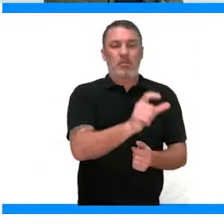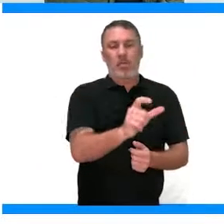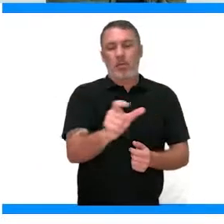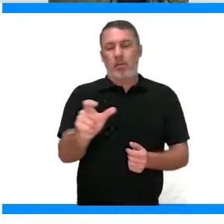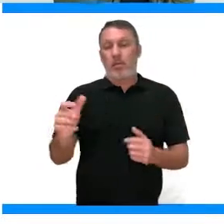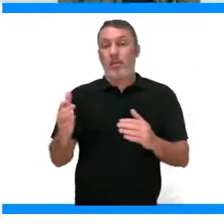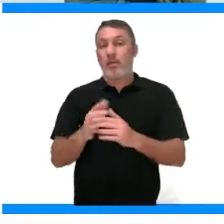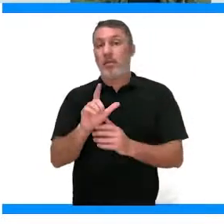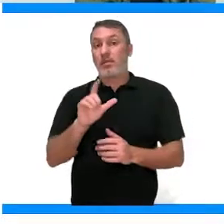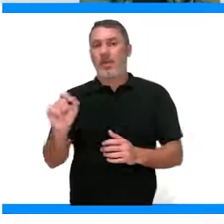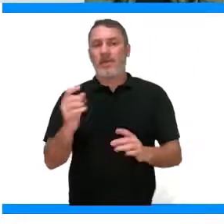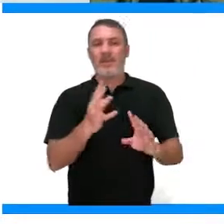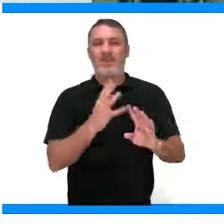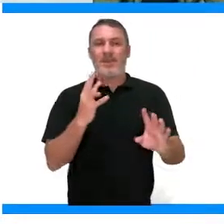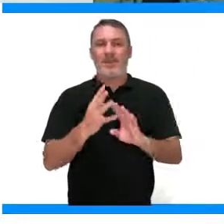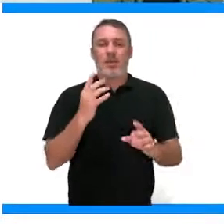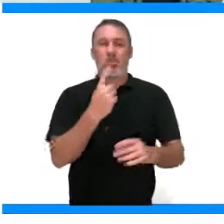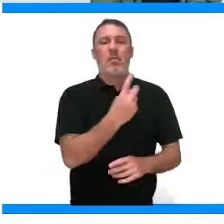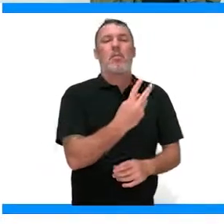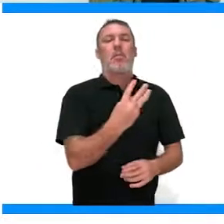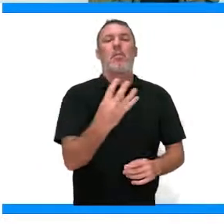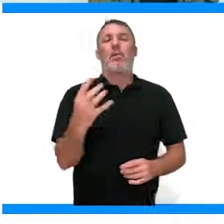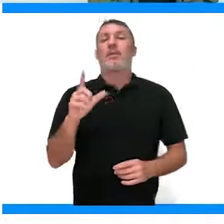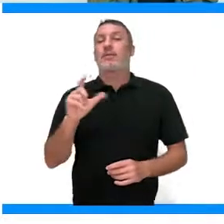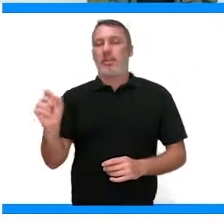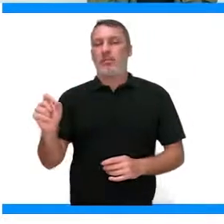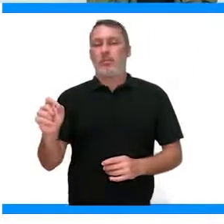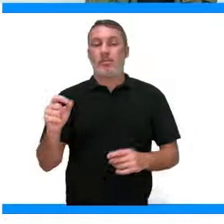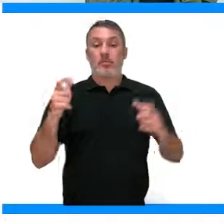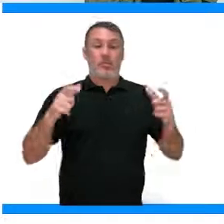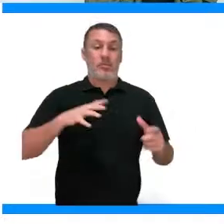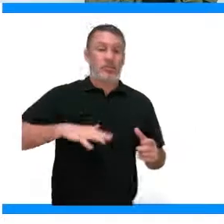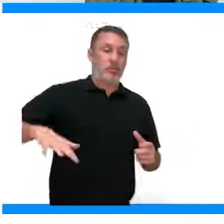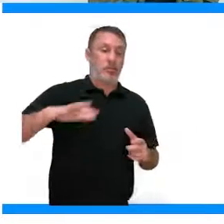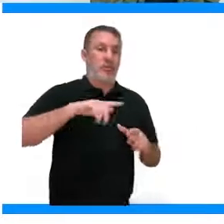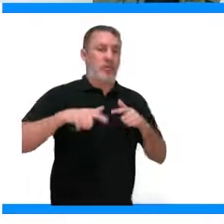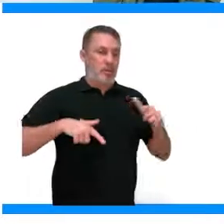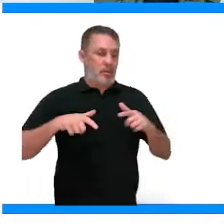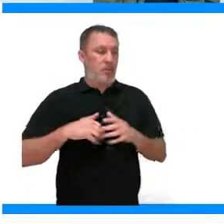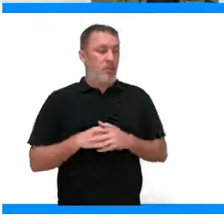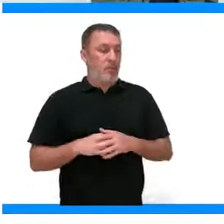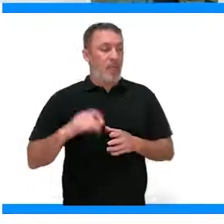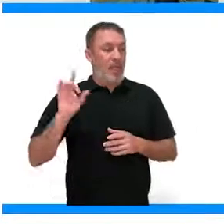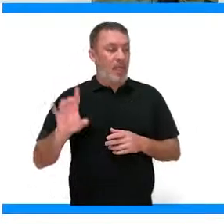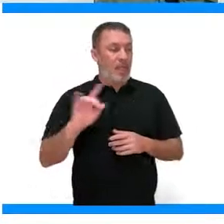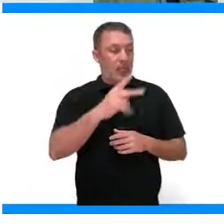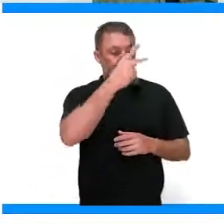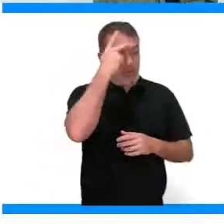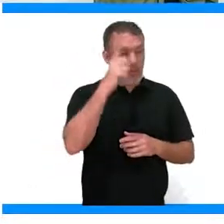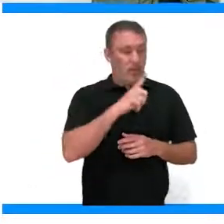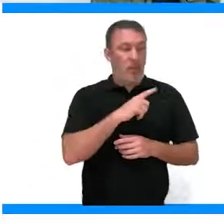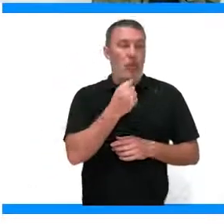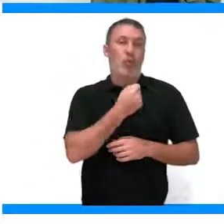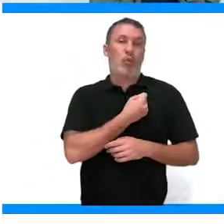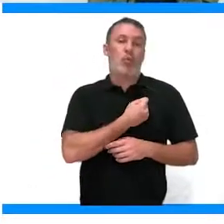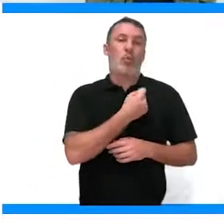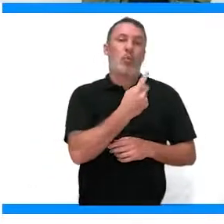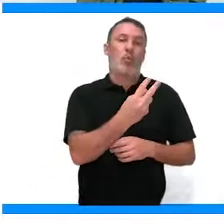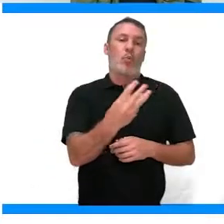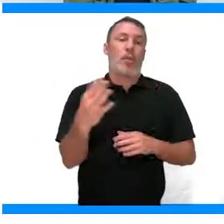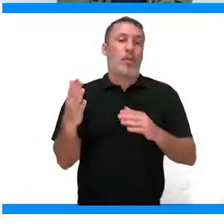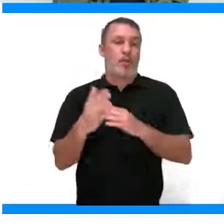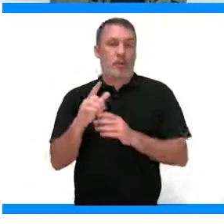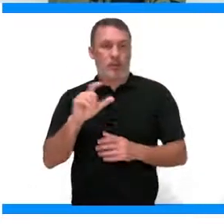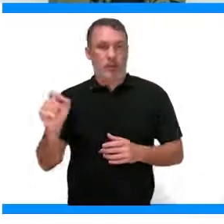visão? Então, 100 pessoas receberam senhas numeradas de 1 até 100. Cada pessoa recebeu um número. Uma